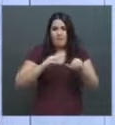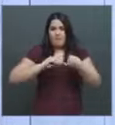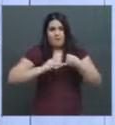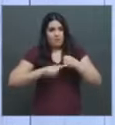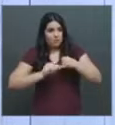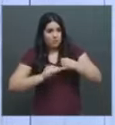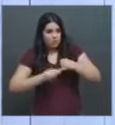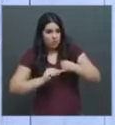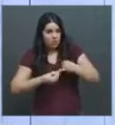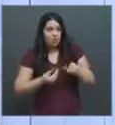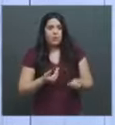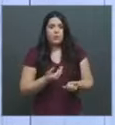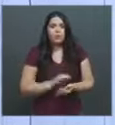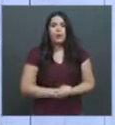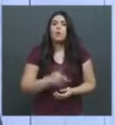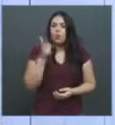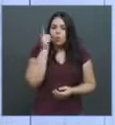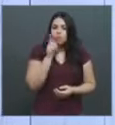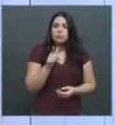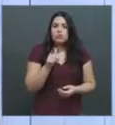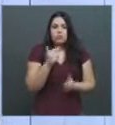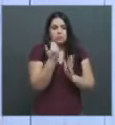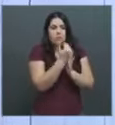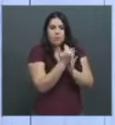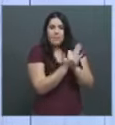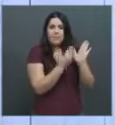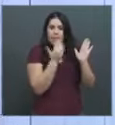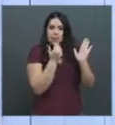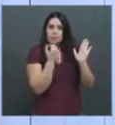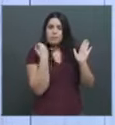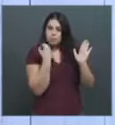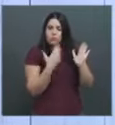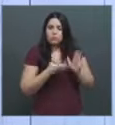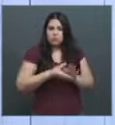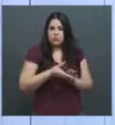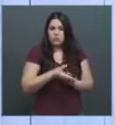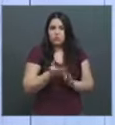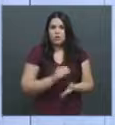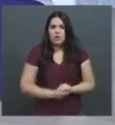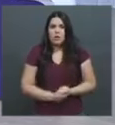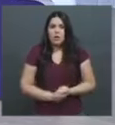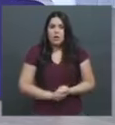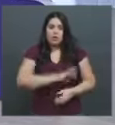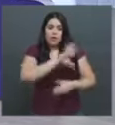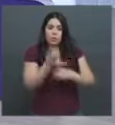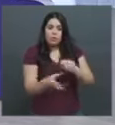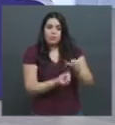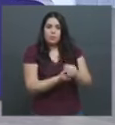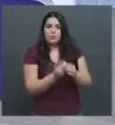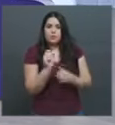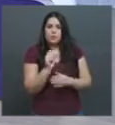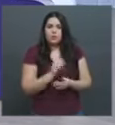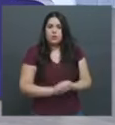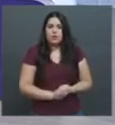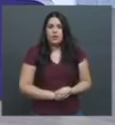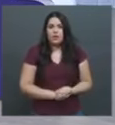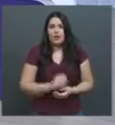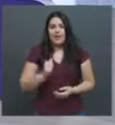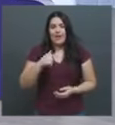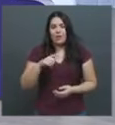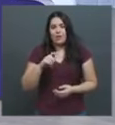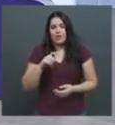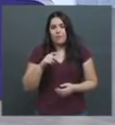fazer uma dieta muito boa, direcionada para esse tipo de cálculo de ácido úrico. E a gente adiciona a alcalinização da urina. Então,